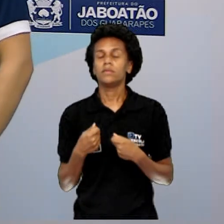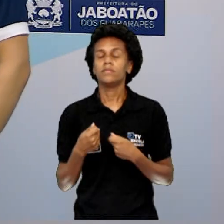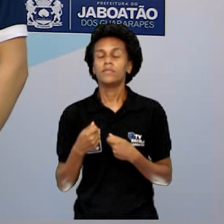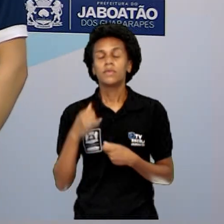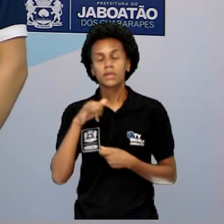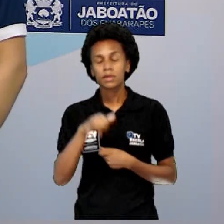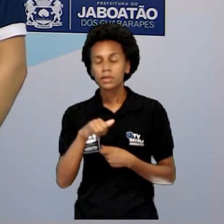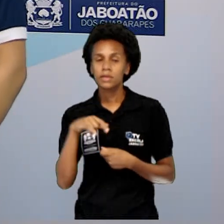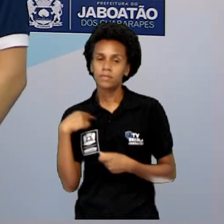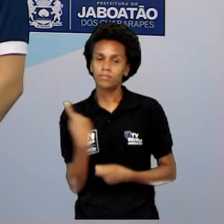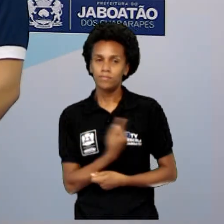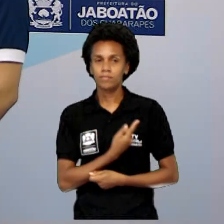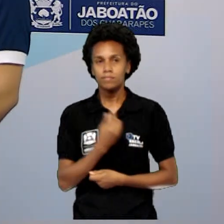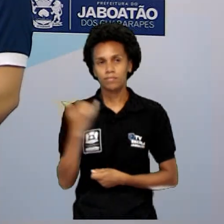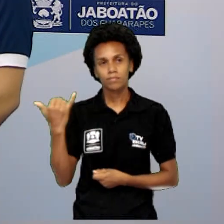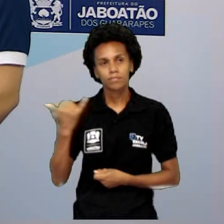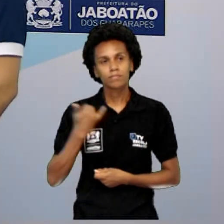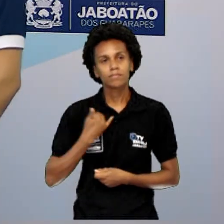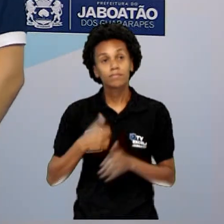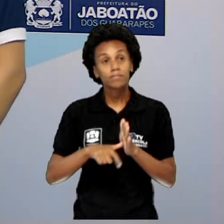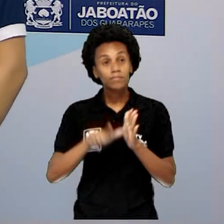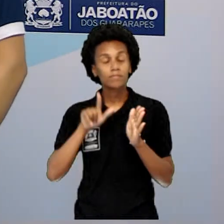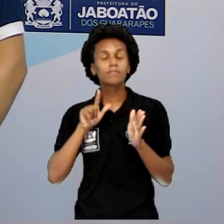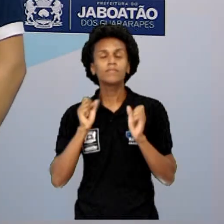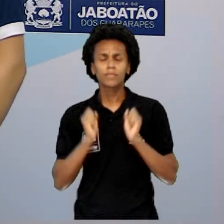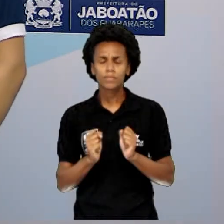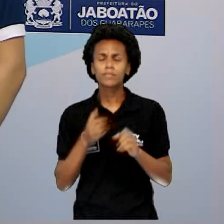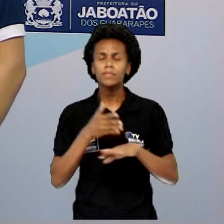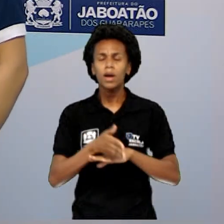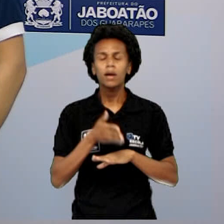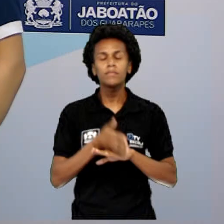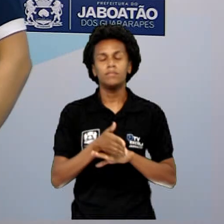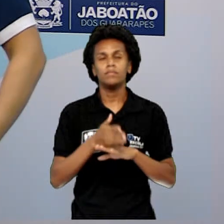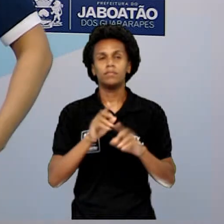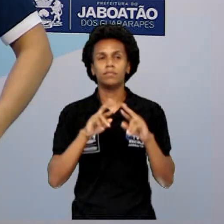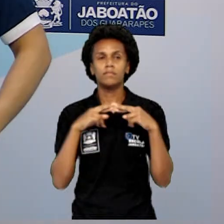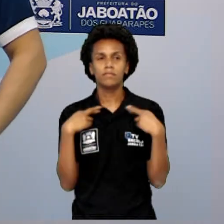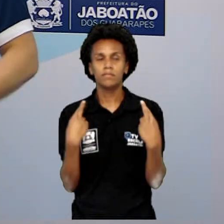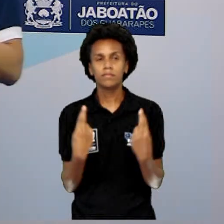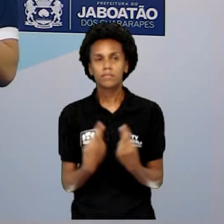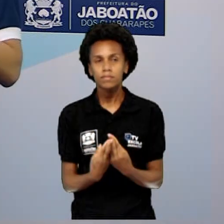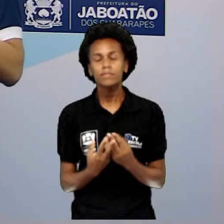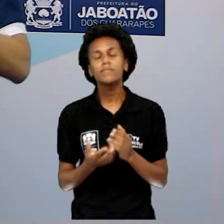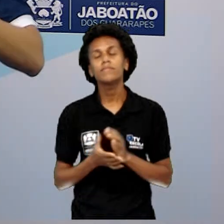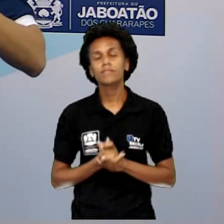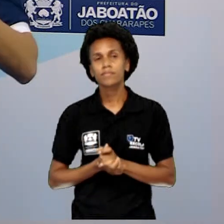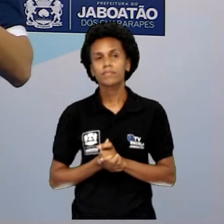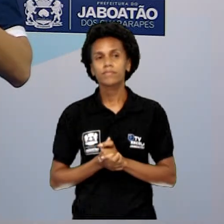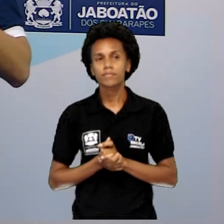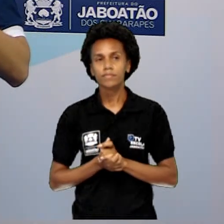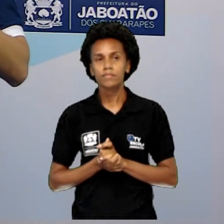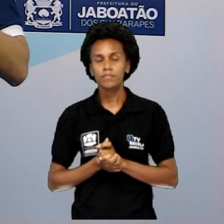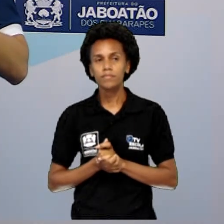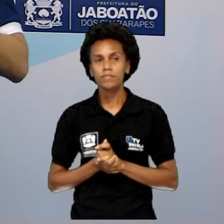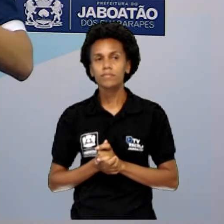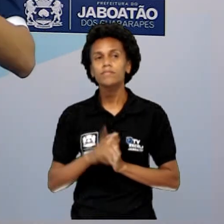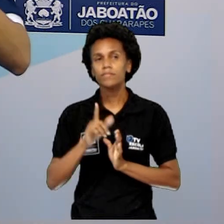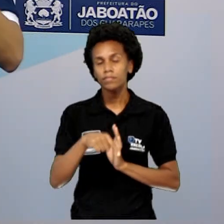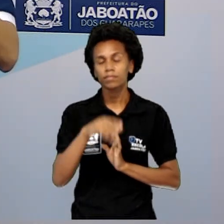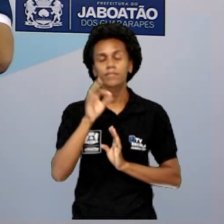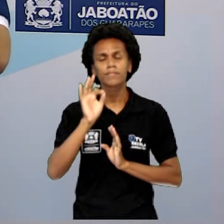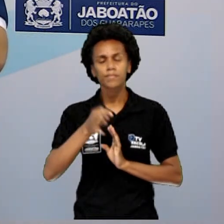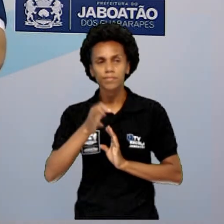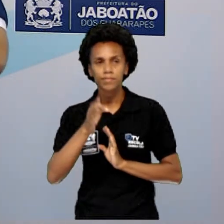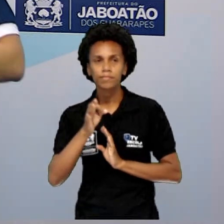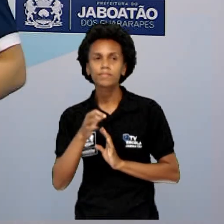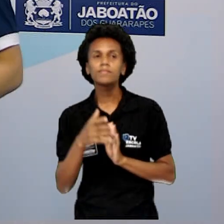da reunião. Nesse caso aqui, esse item 1, ele está de acordo com o que a gente espera. A conjunção está operando um sentido aí e está contribuindo